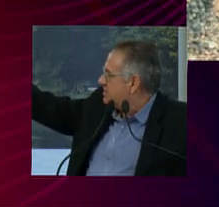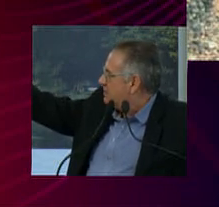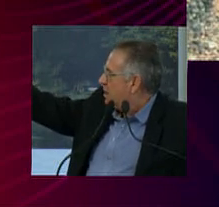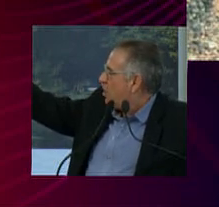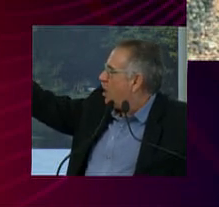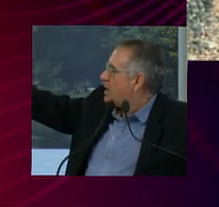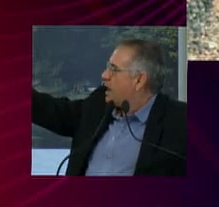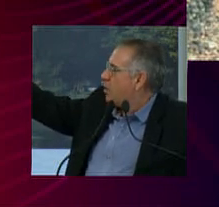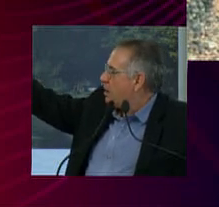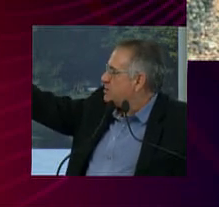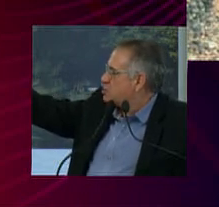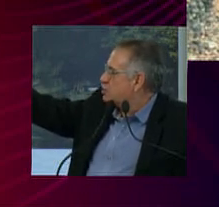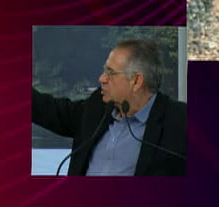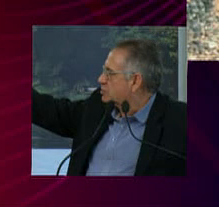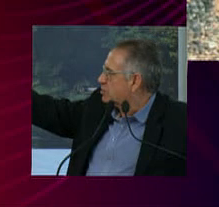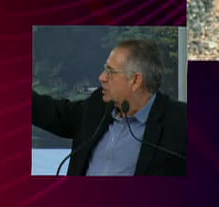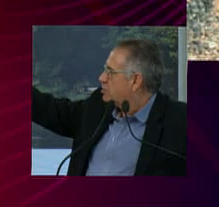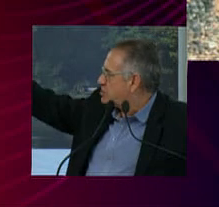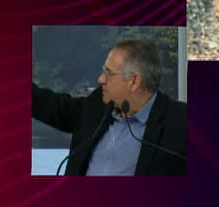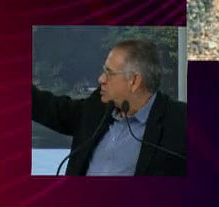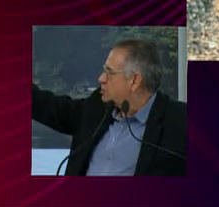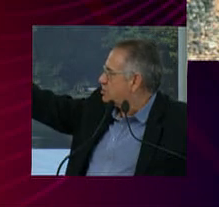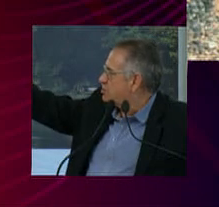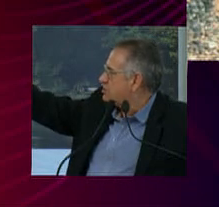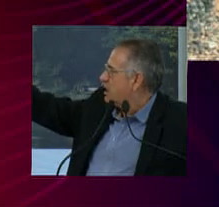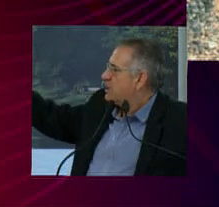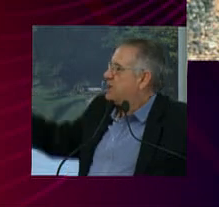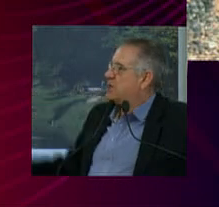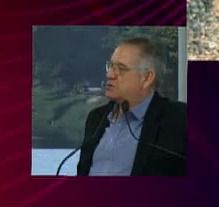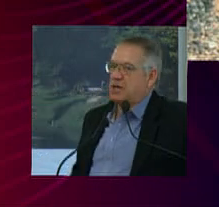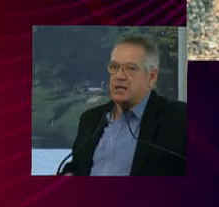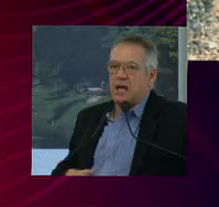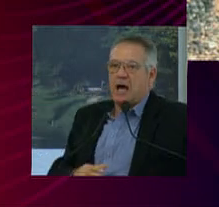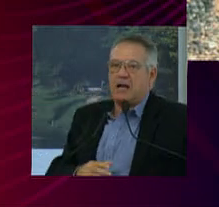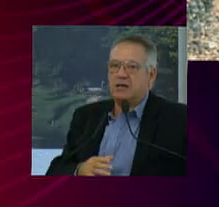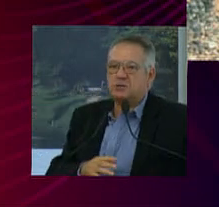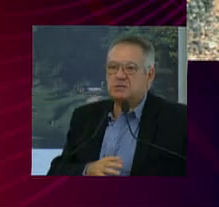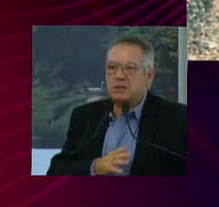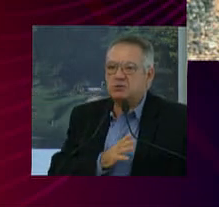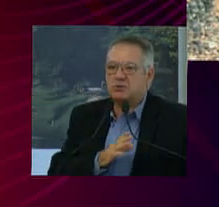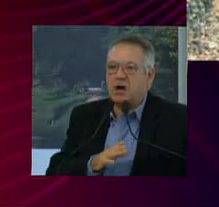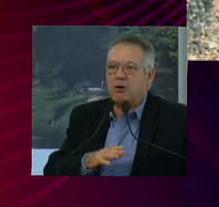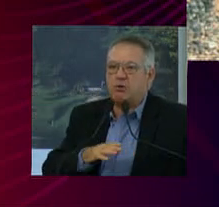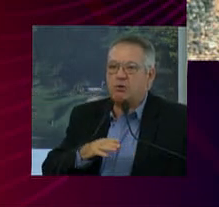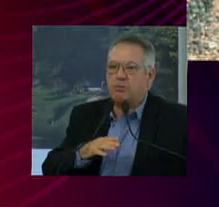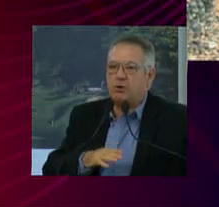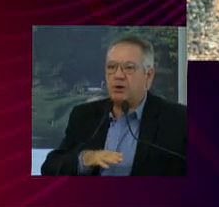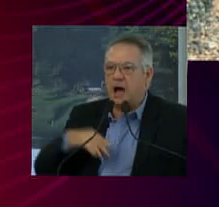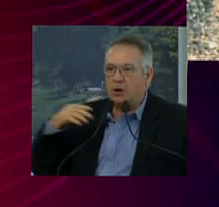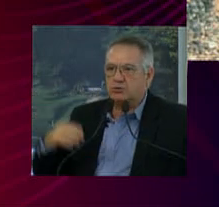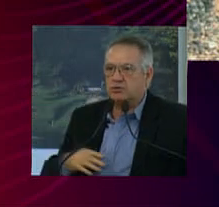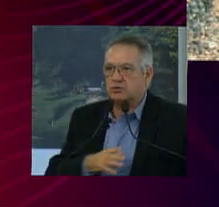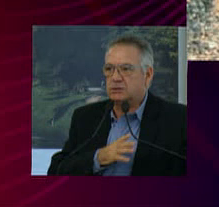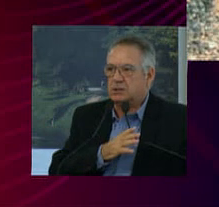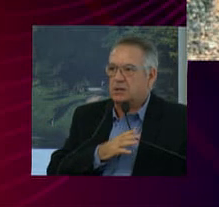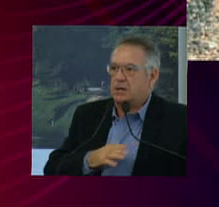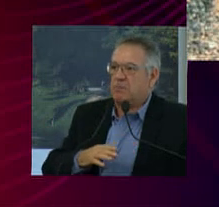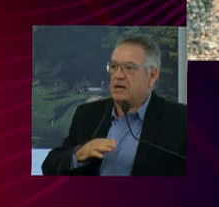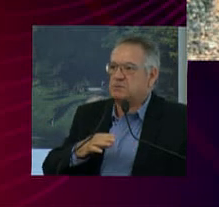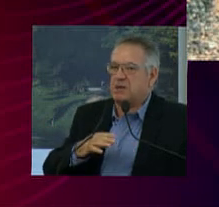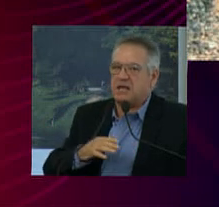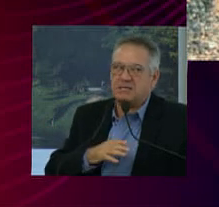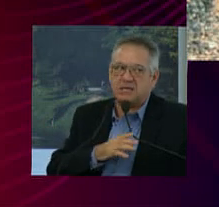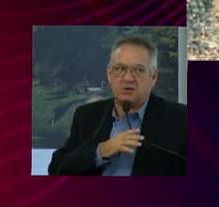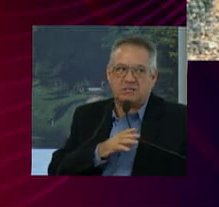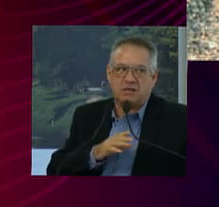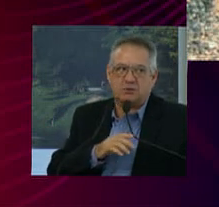meses. Olha o absurdo dos absurdos que é isso daí. Ali nós fizemos um cálculo por alto,